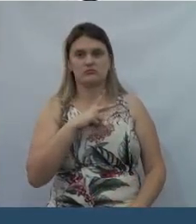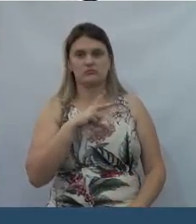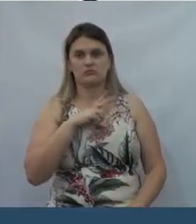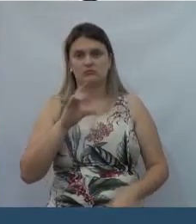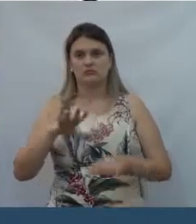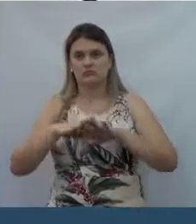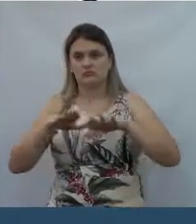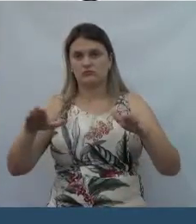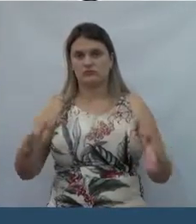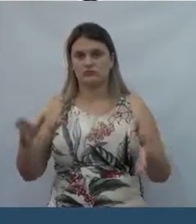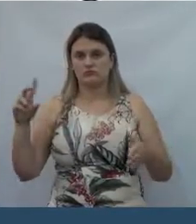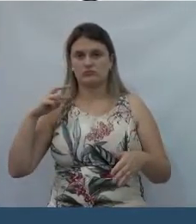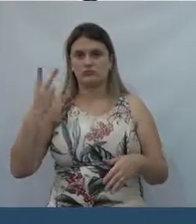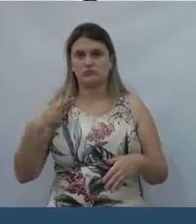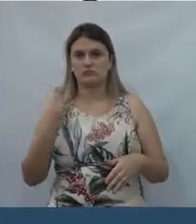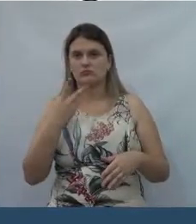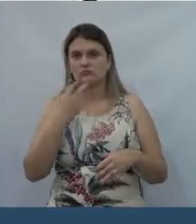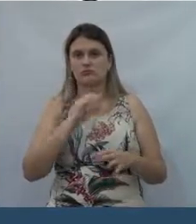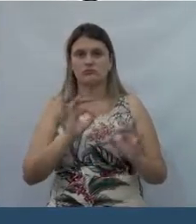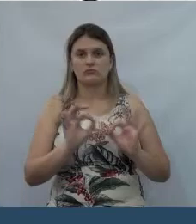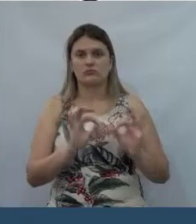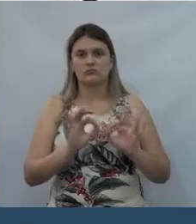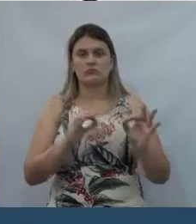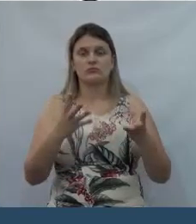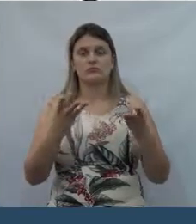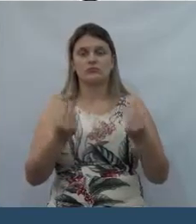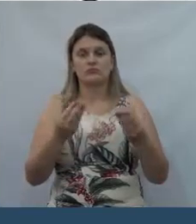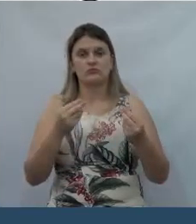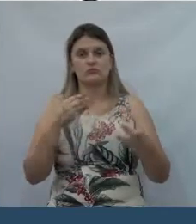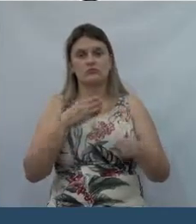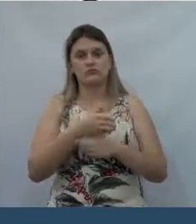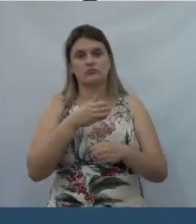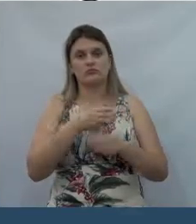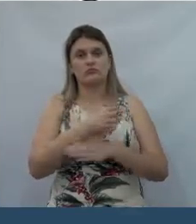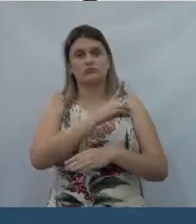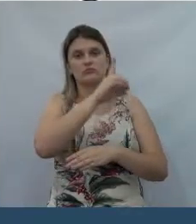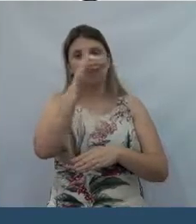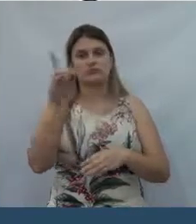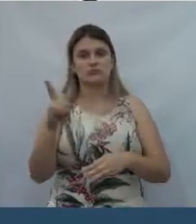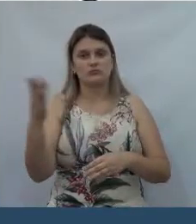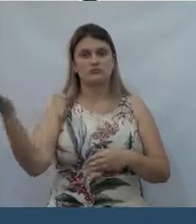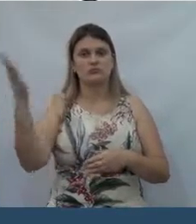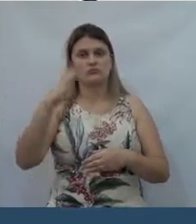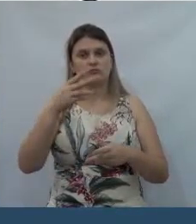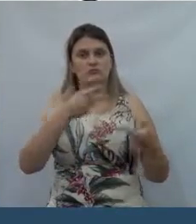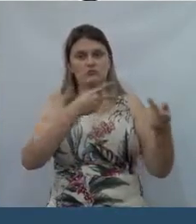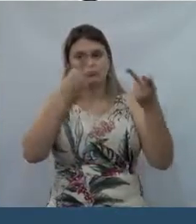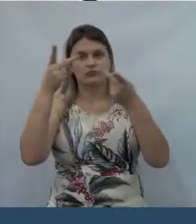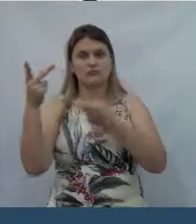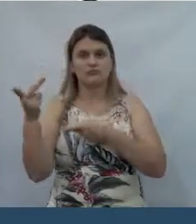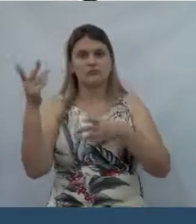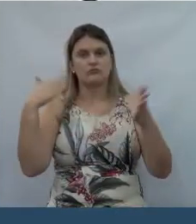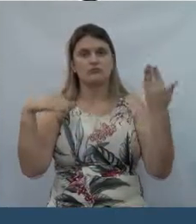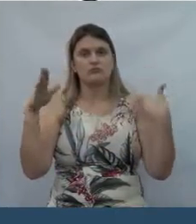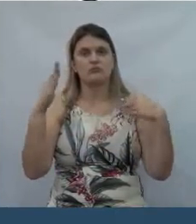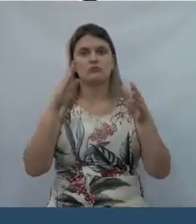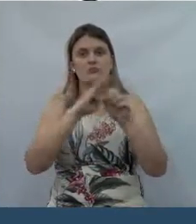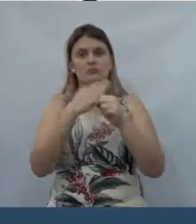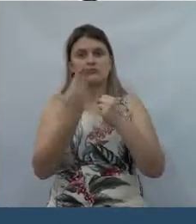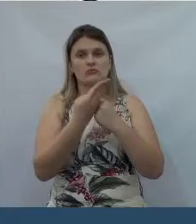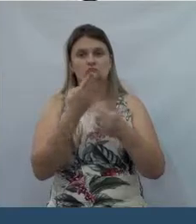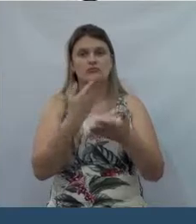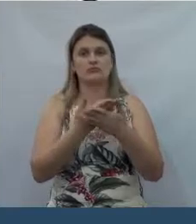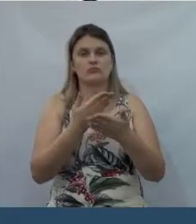plenário. Pelo contrário, minha gente, muitos e muitos dias indo, visitando os bairros,